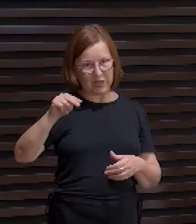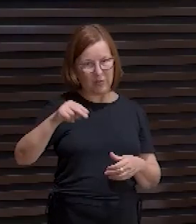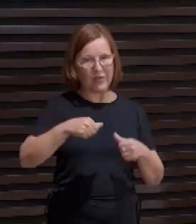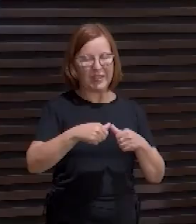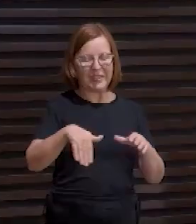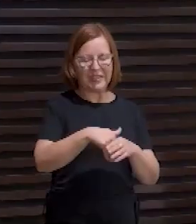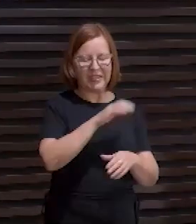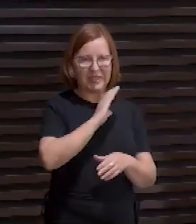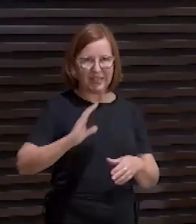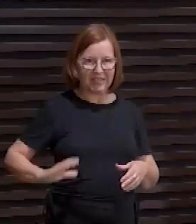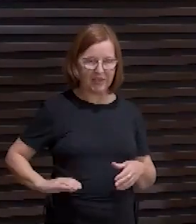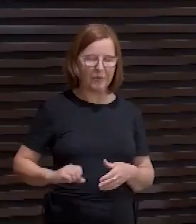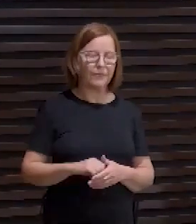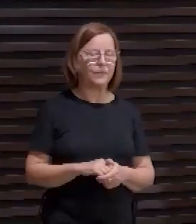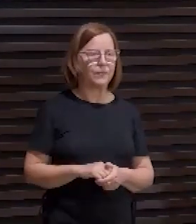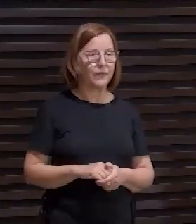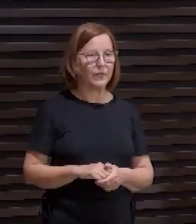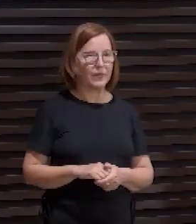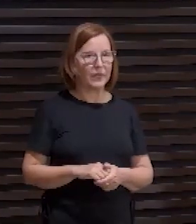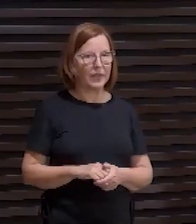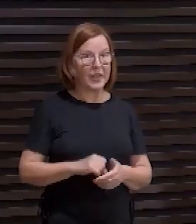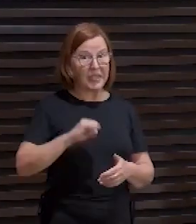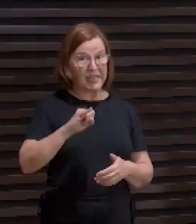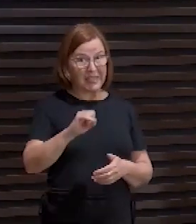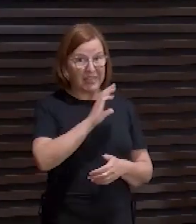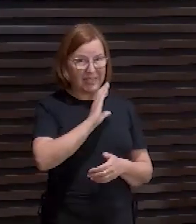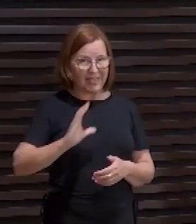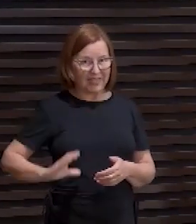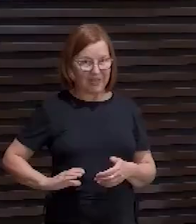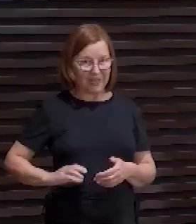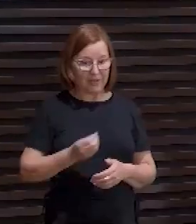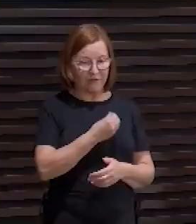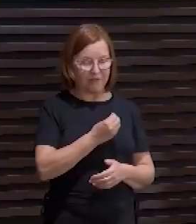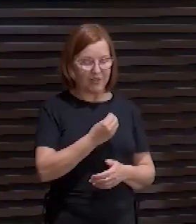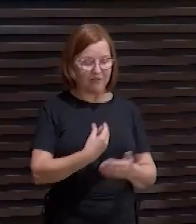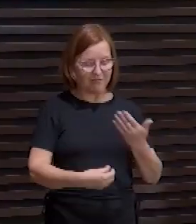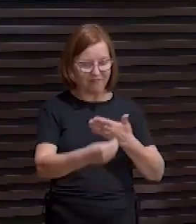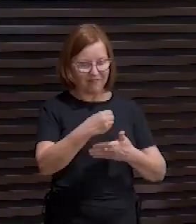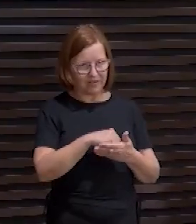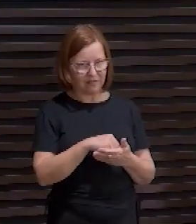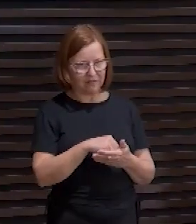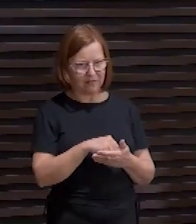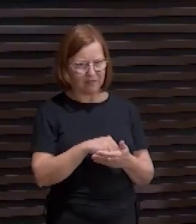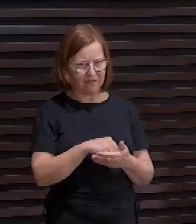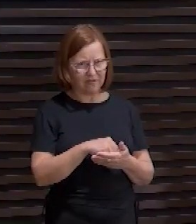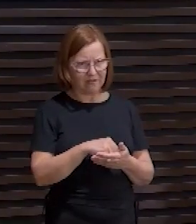nós, tem jeito de produzir treva em nossos relacionamentos? Trevas